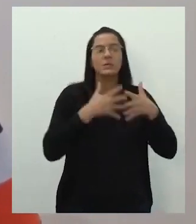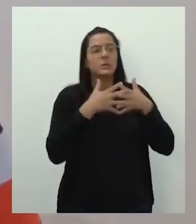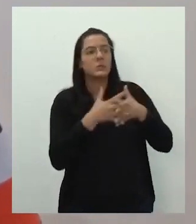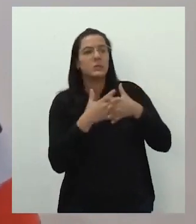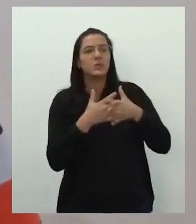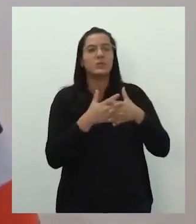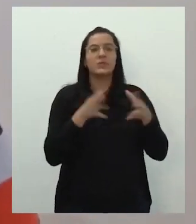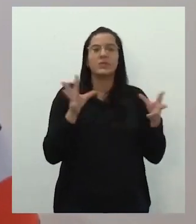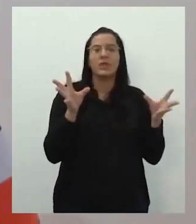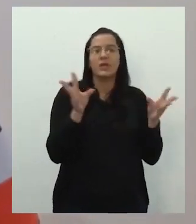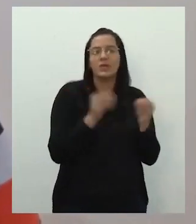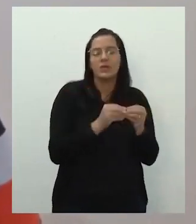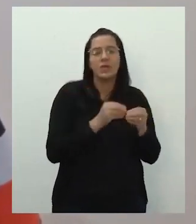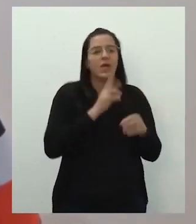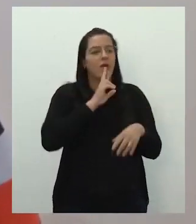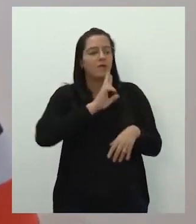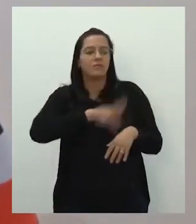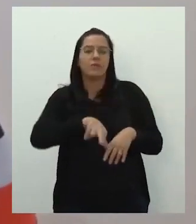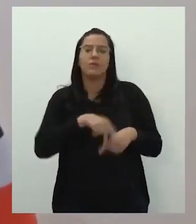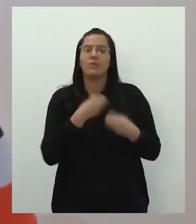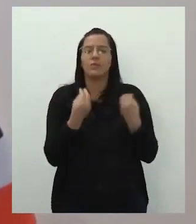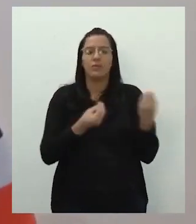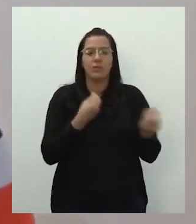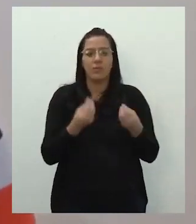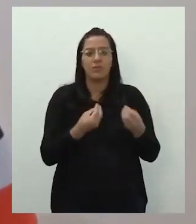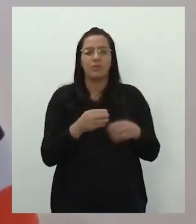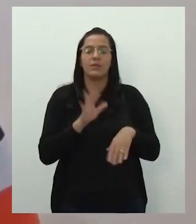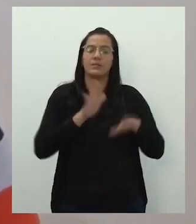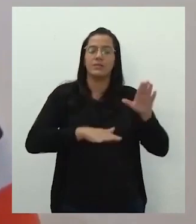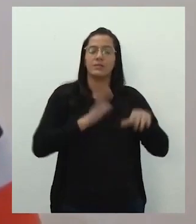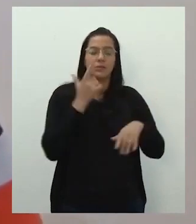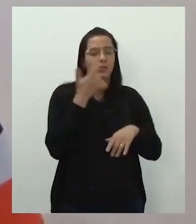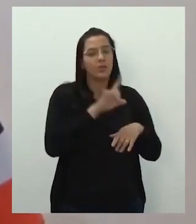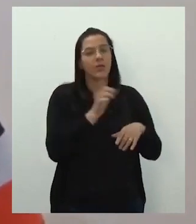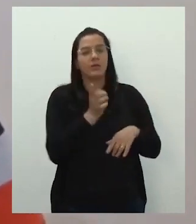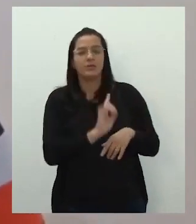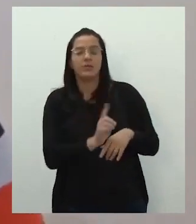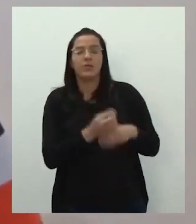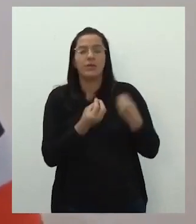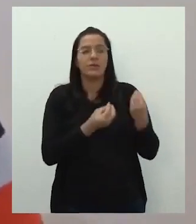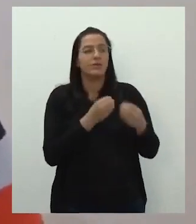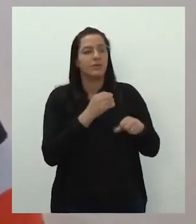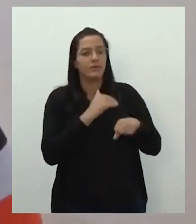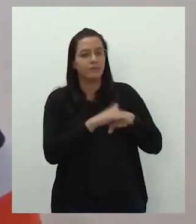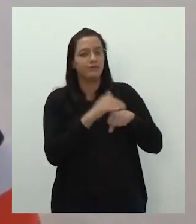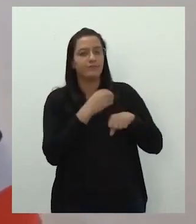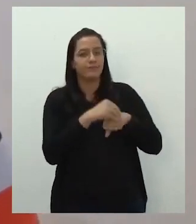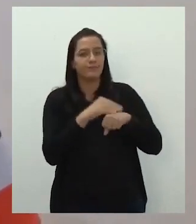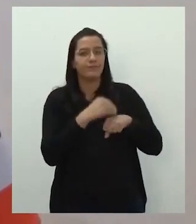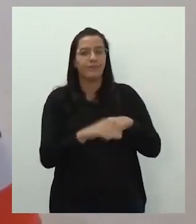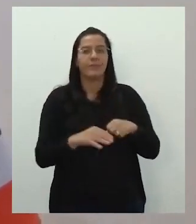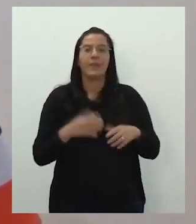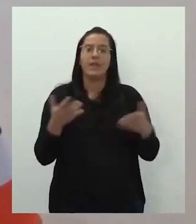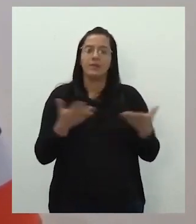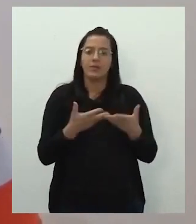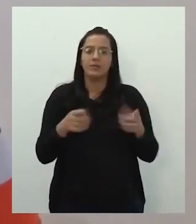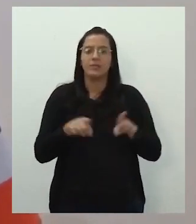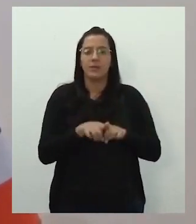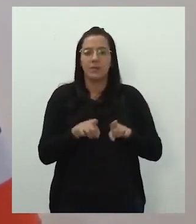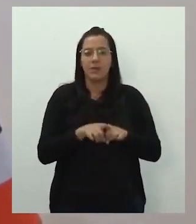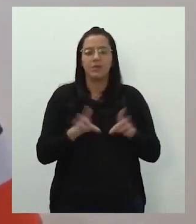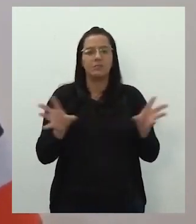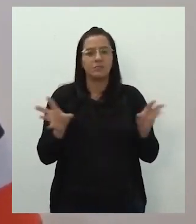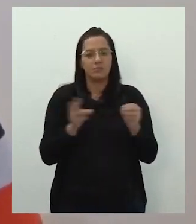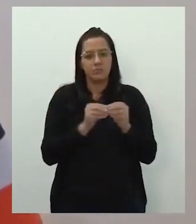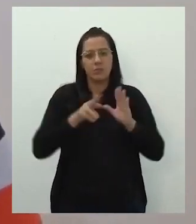das práticas que podem ser diferentes do esperado. Durante a prática, peço um relatório, um passo a passo de como o